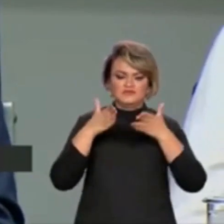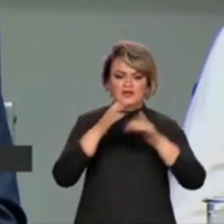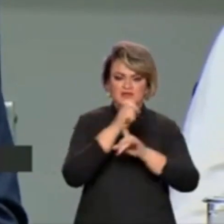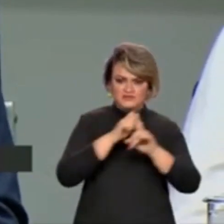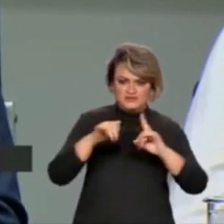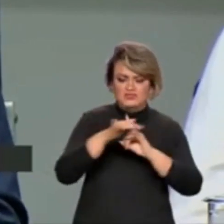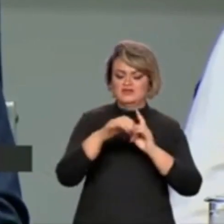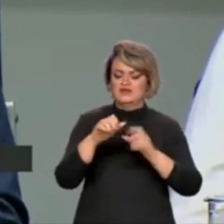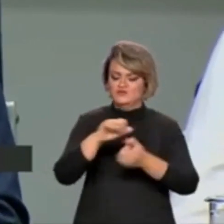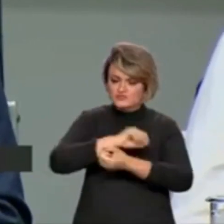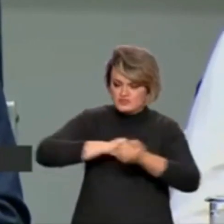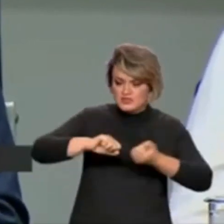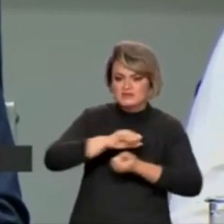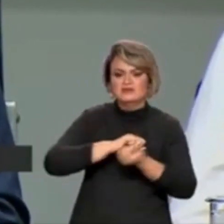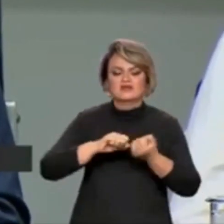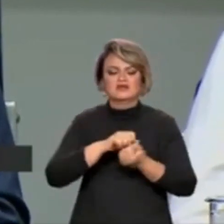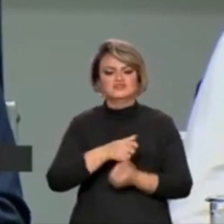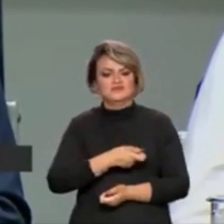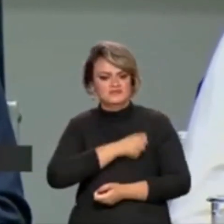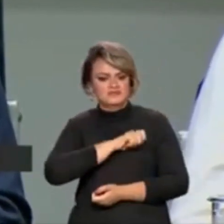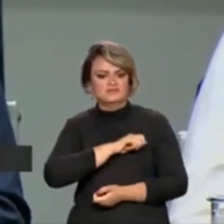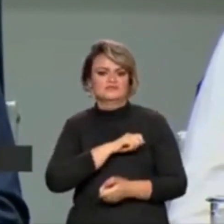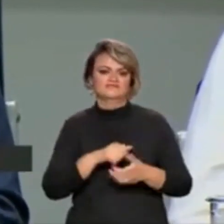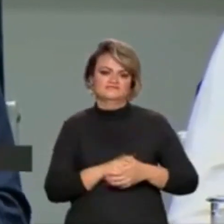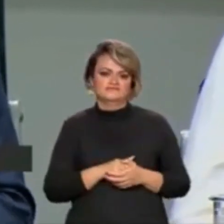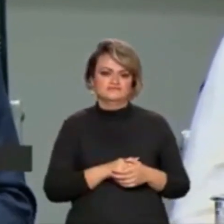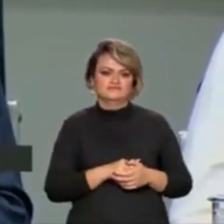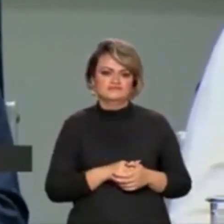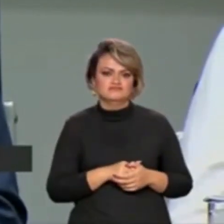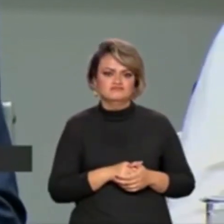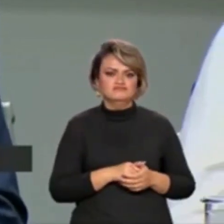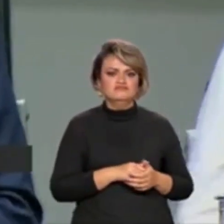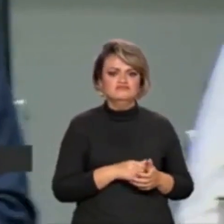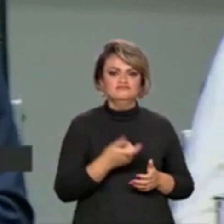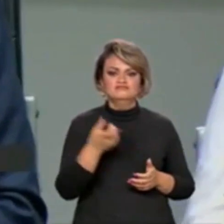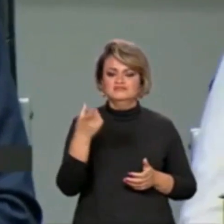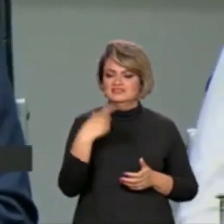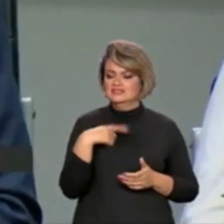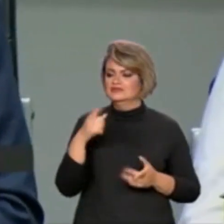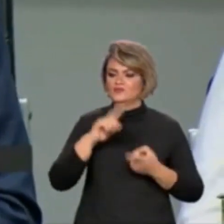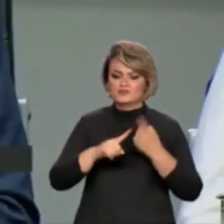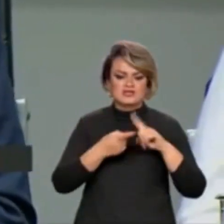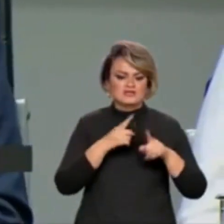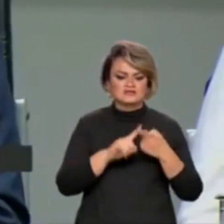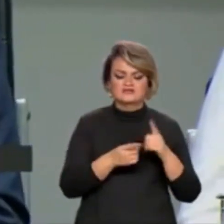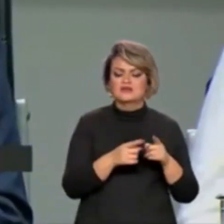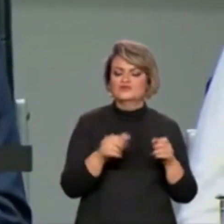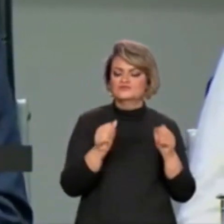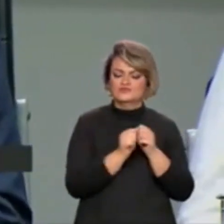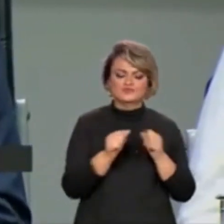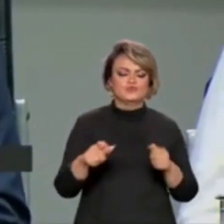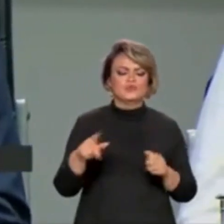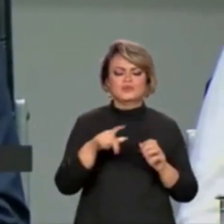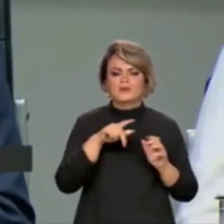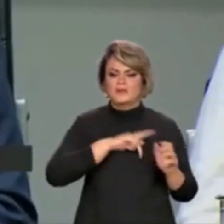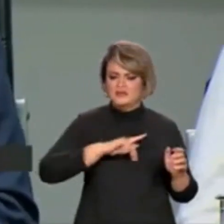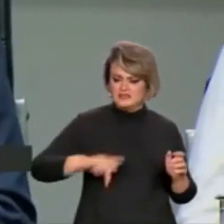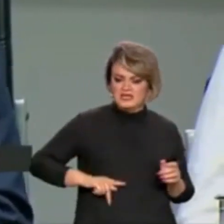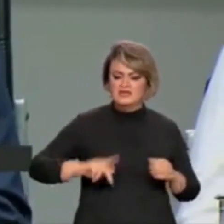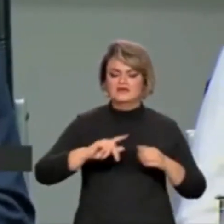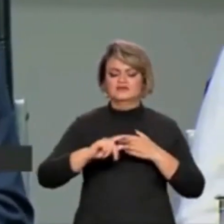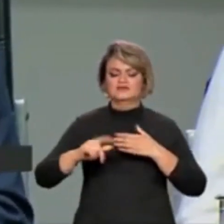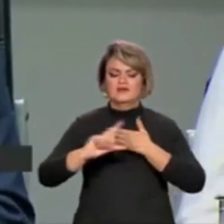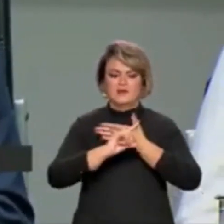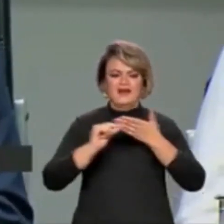social, ambiental e fiscal. Temos aí, nas negociações aí com a presidência, com a Casa Civil,